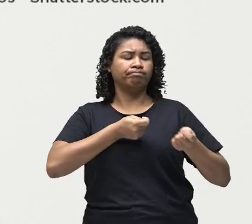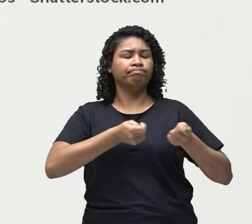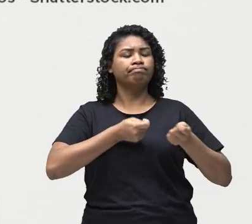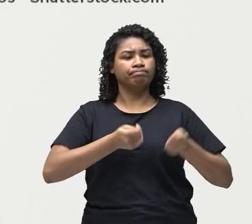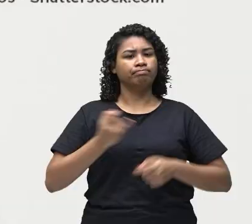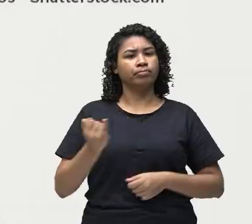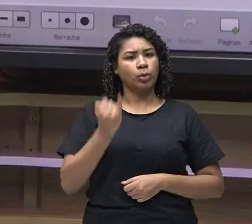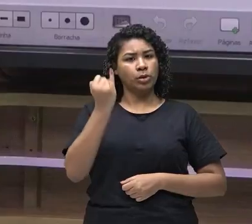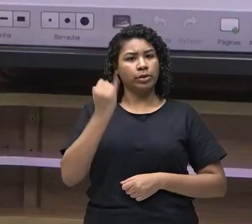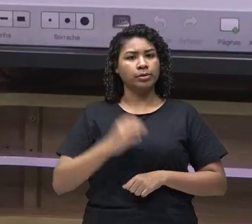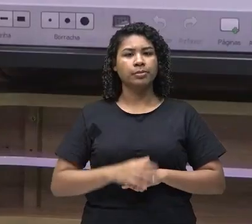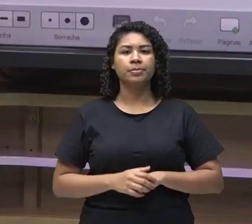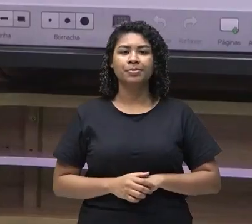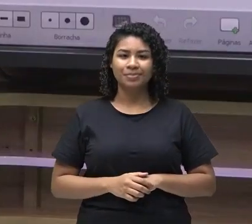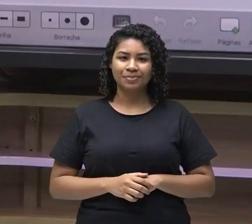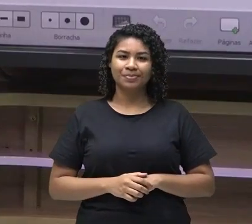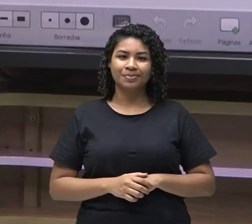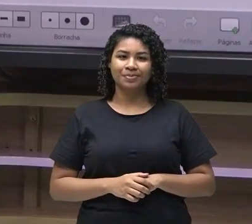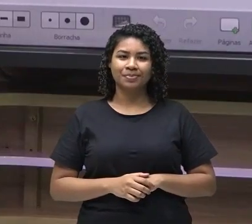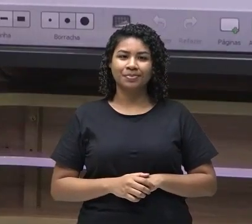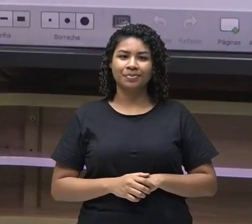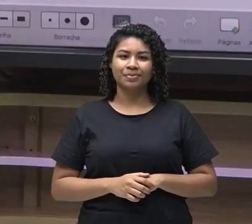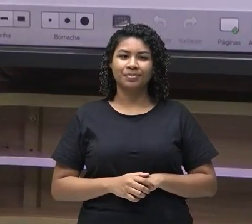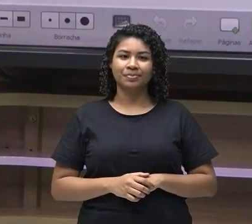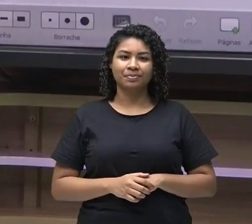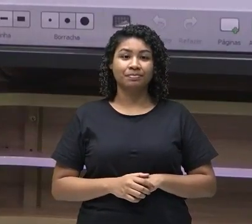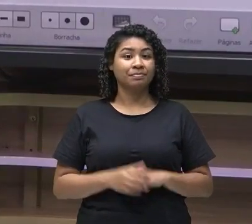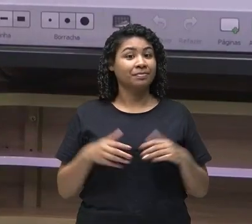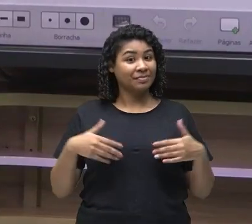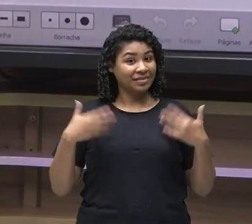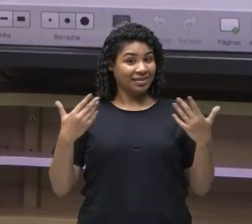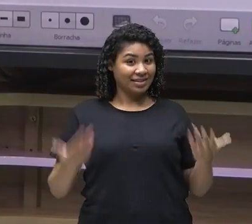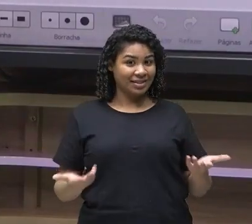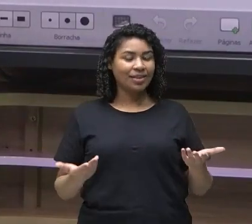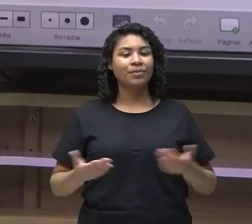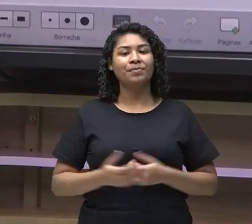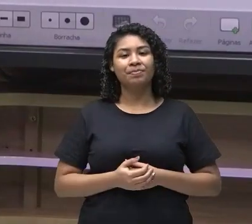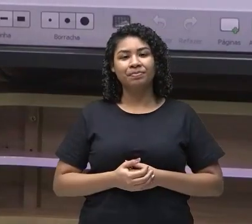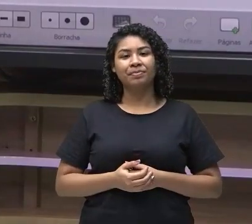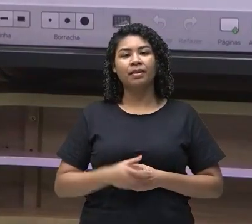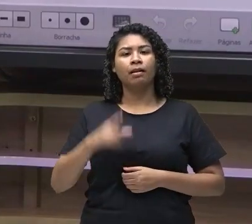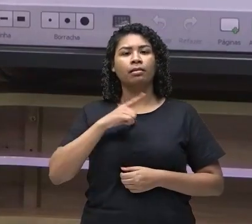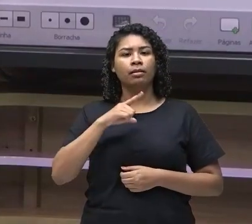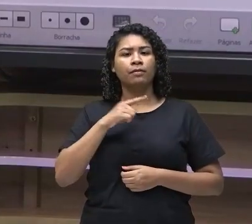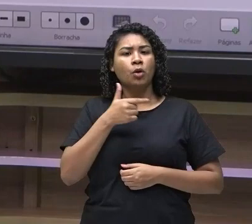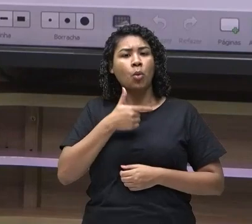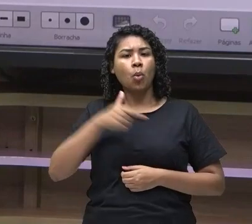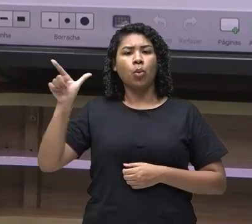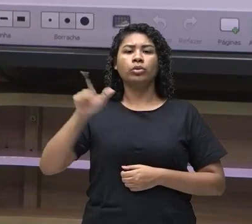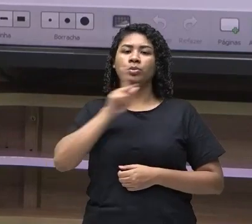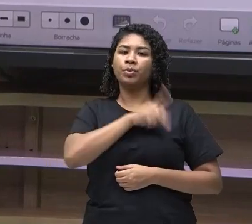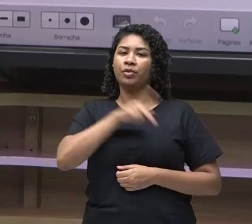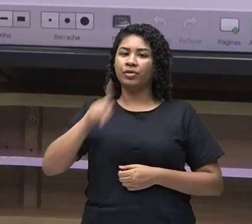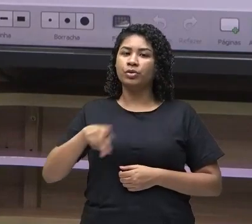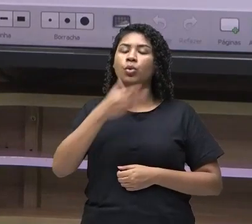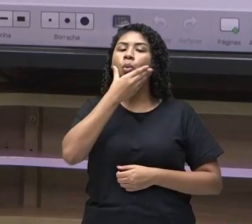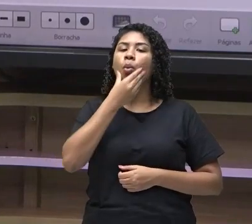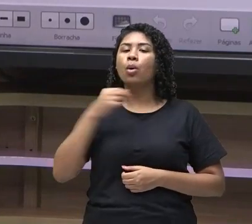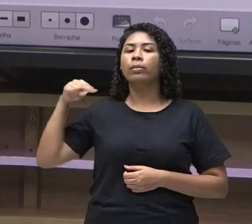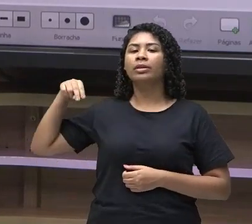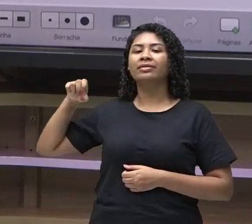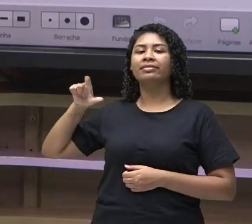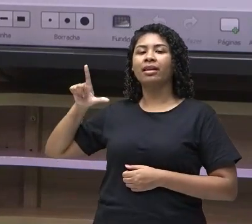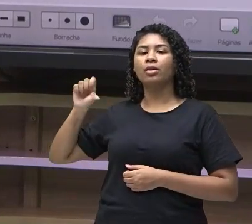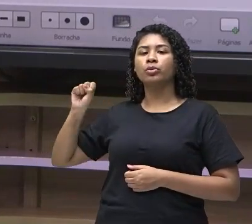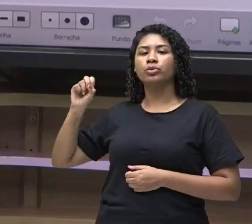próximo ao motor Tá bom então nós tivemos aí a participação também de um Professor o professor Nelson